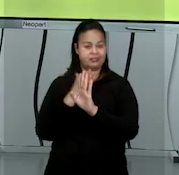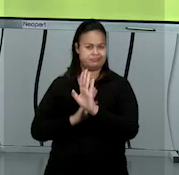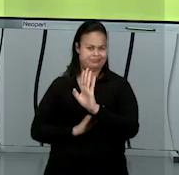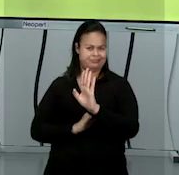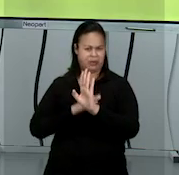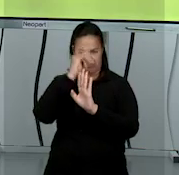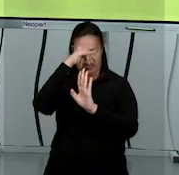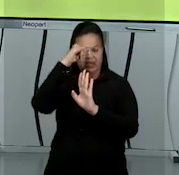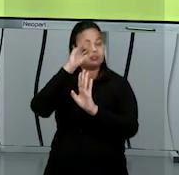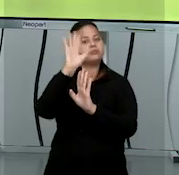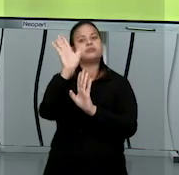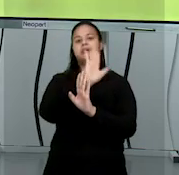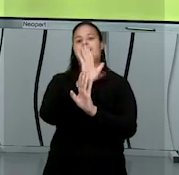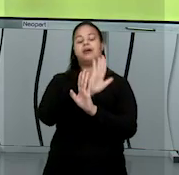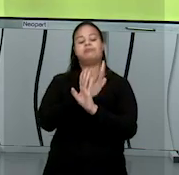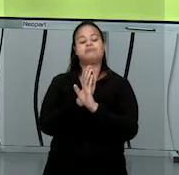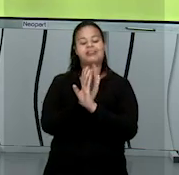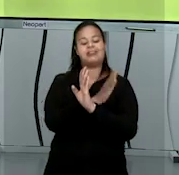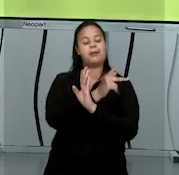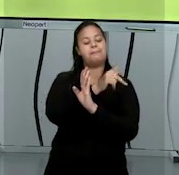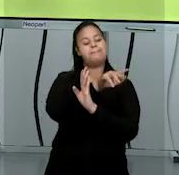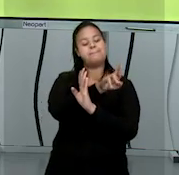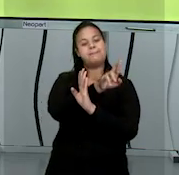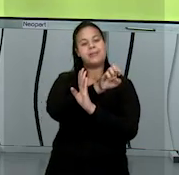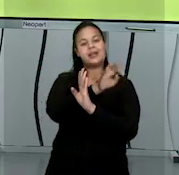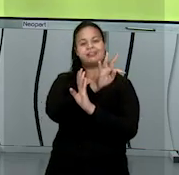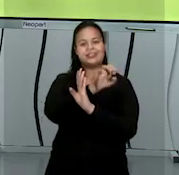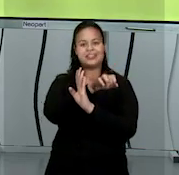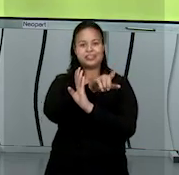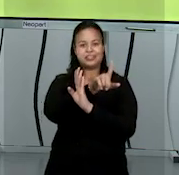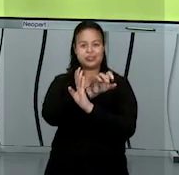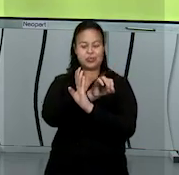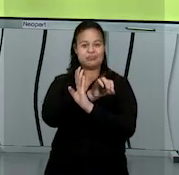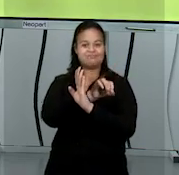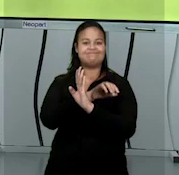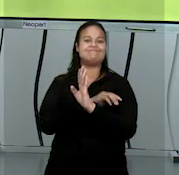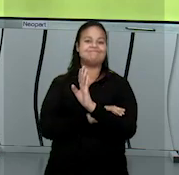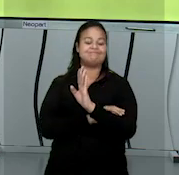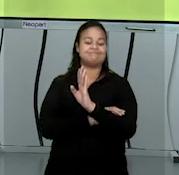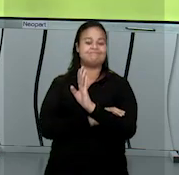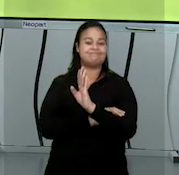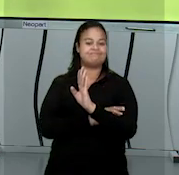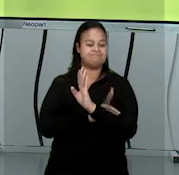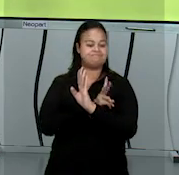de bobeira. Por isso, o pretexto, o motivo é esse, preservação da vida.